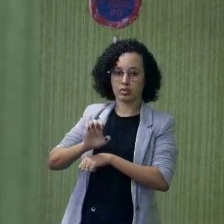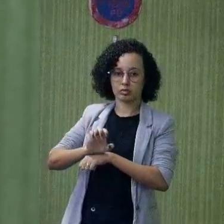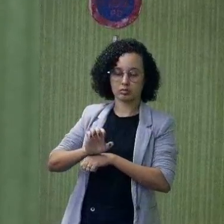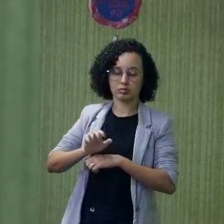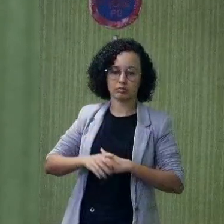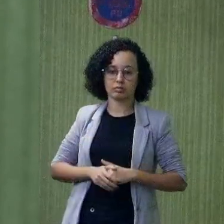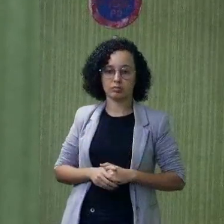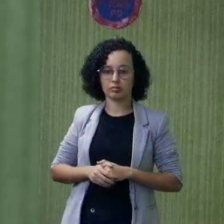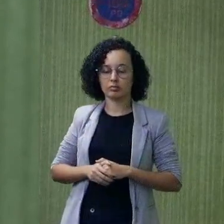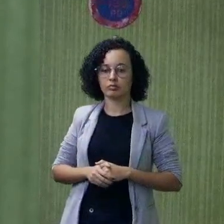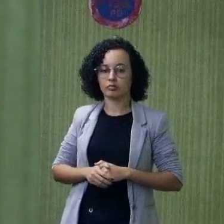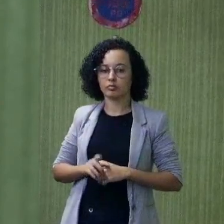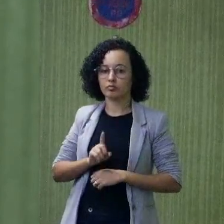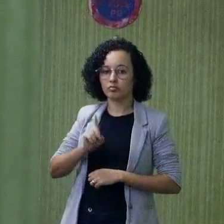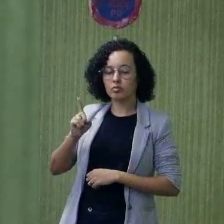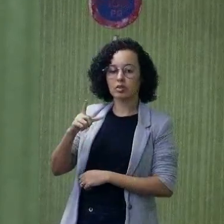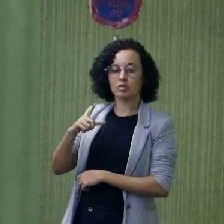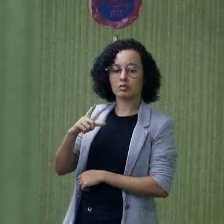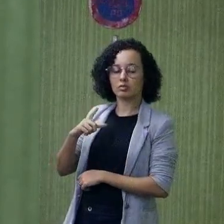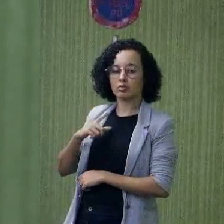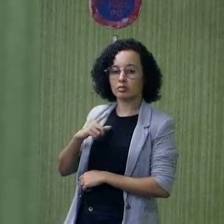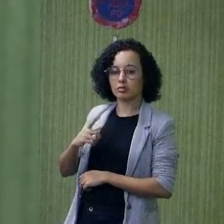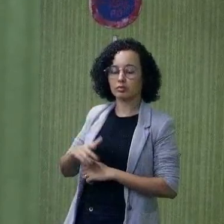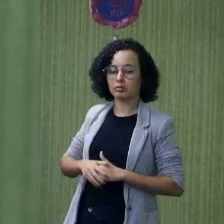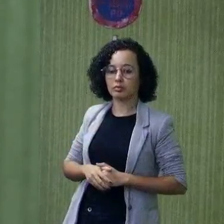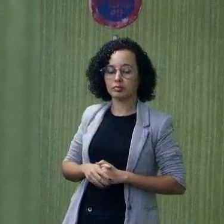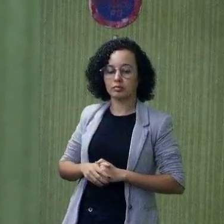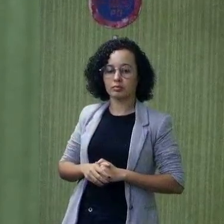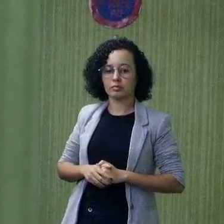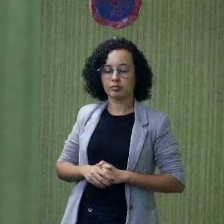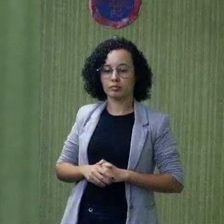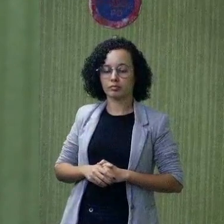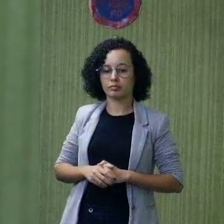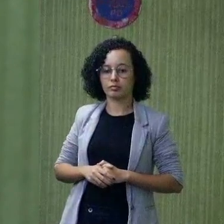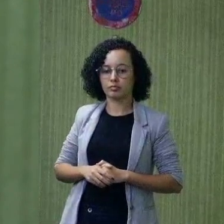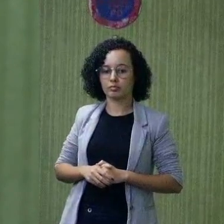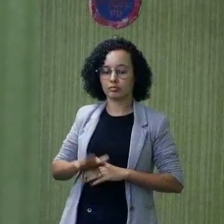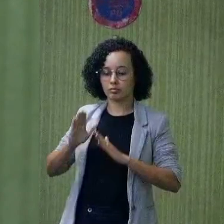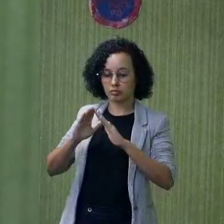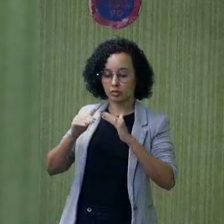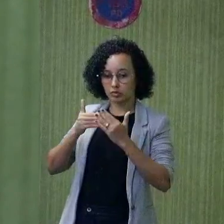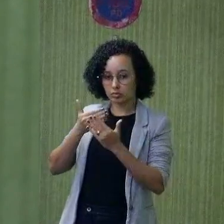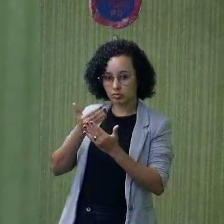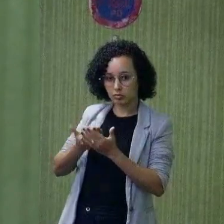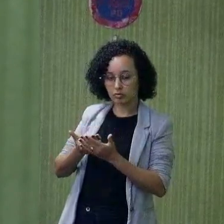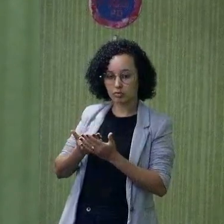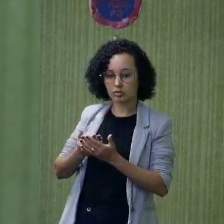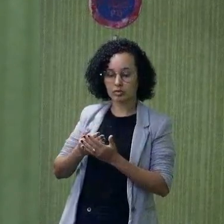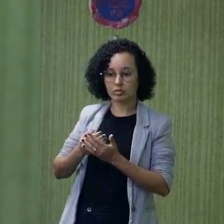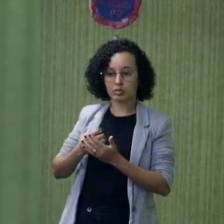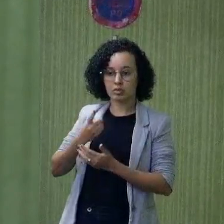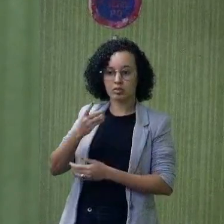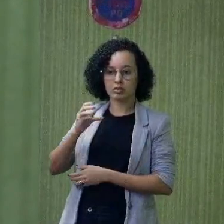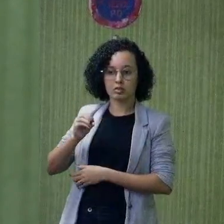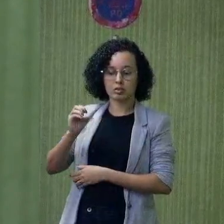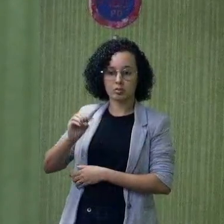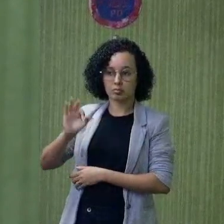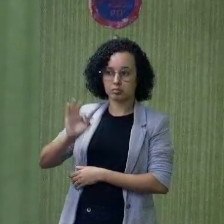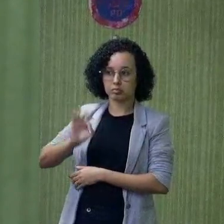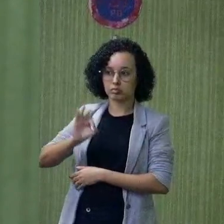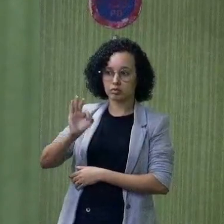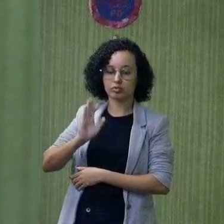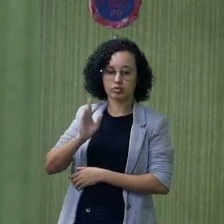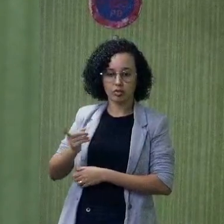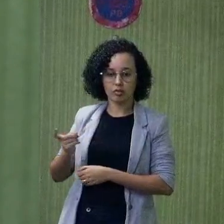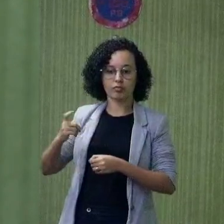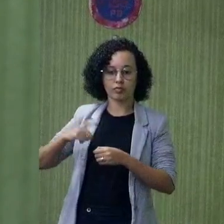Estado né onde aqui contempla que a as escolas praticamente 100% já retornaram para aula